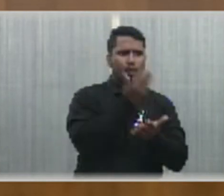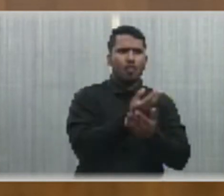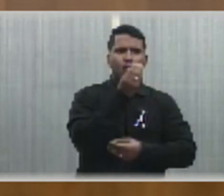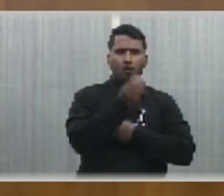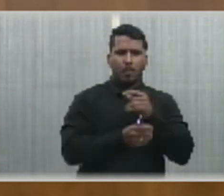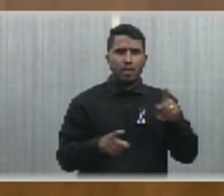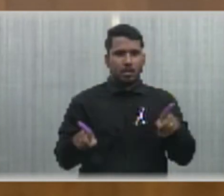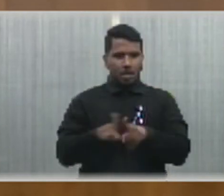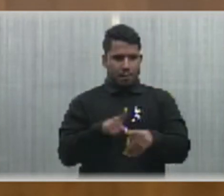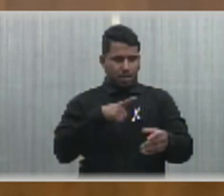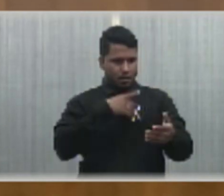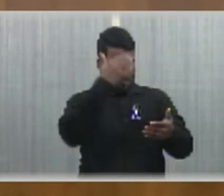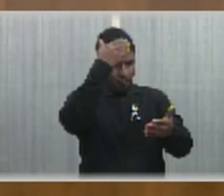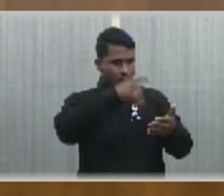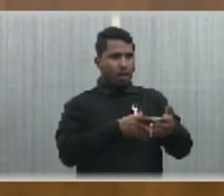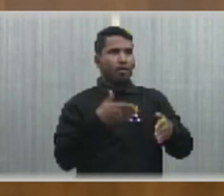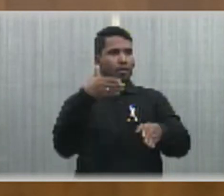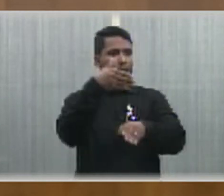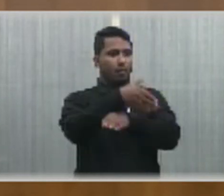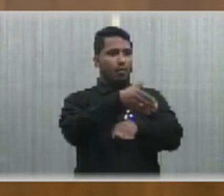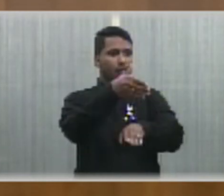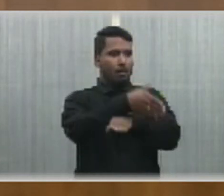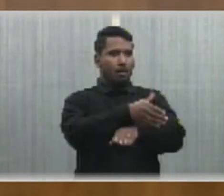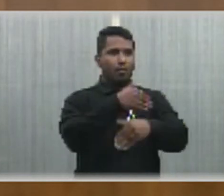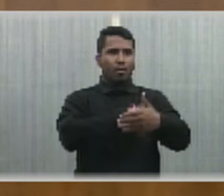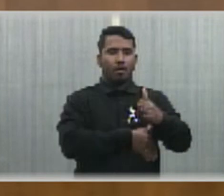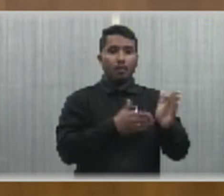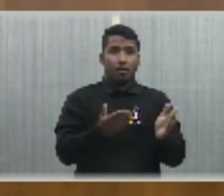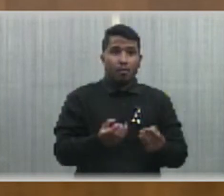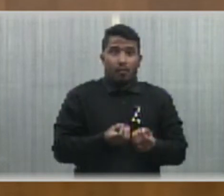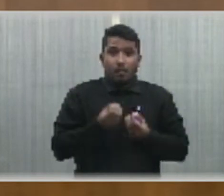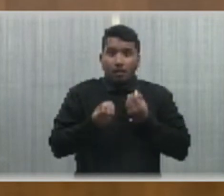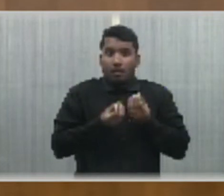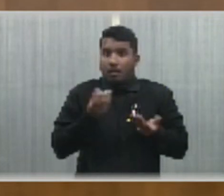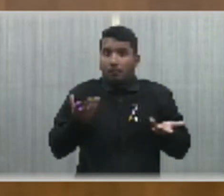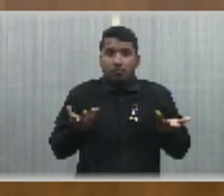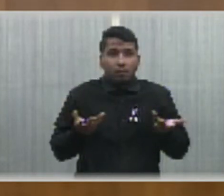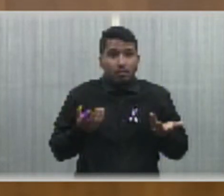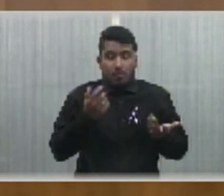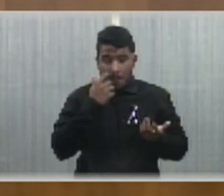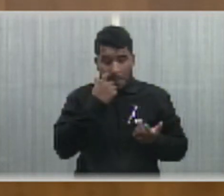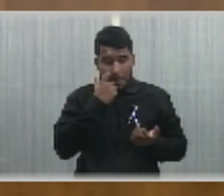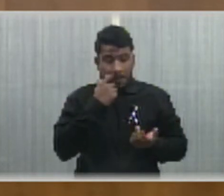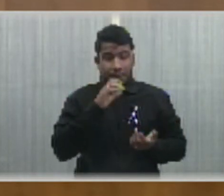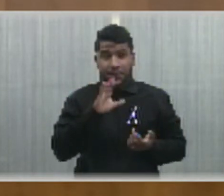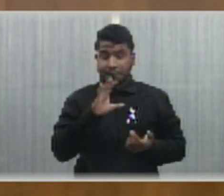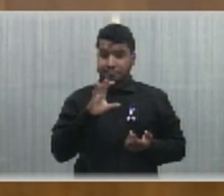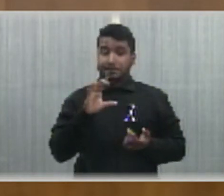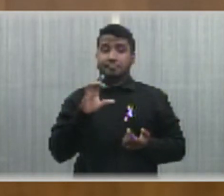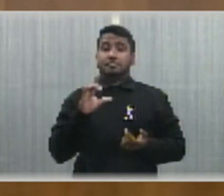sua frequência atestada em diário de classe. Claro que esse